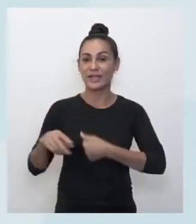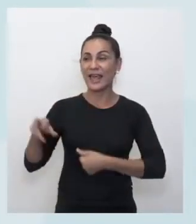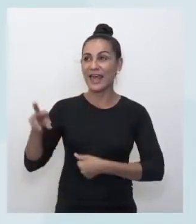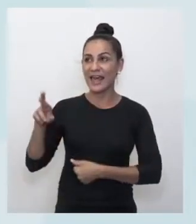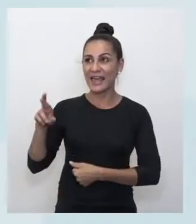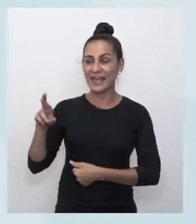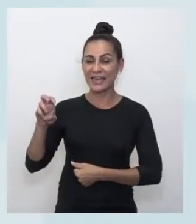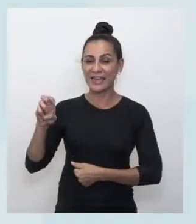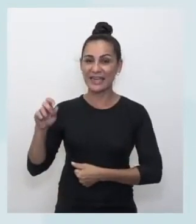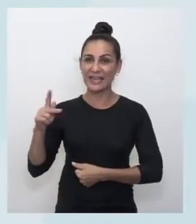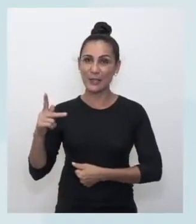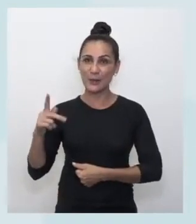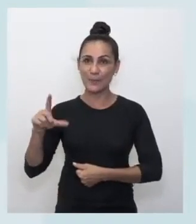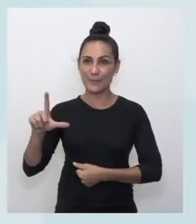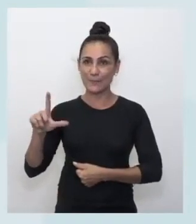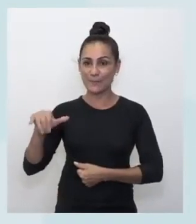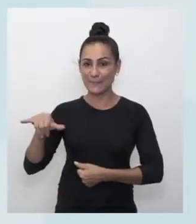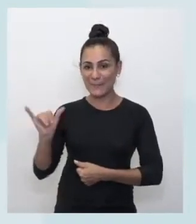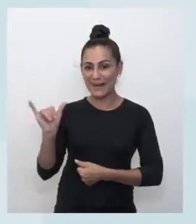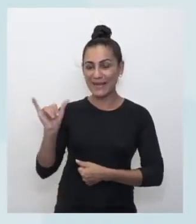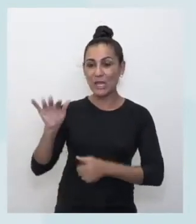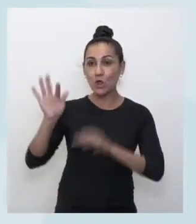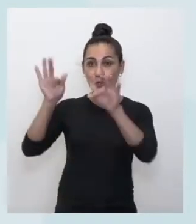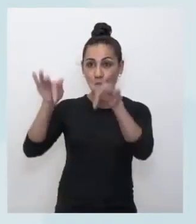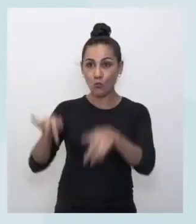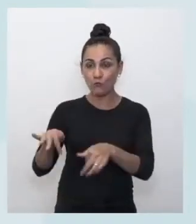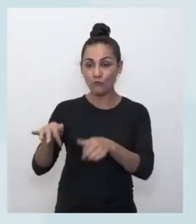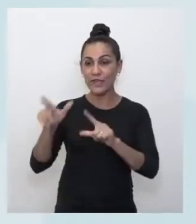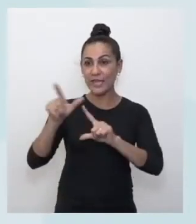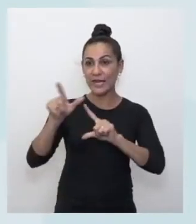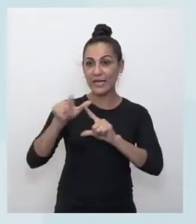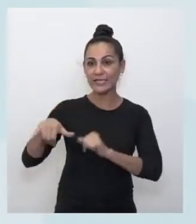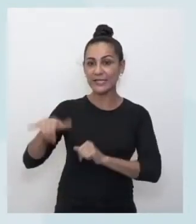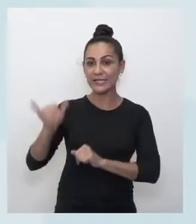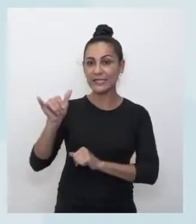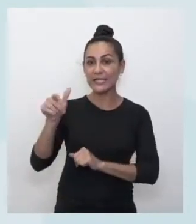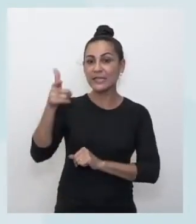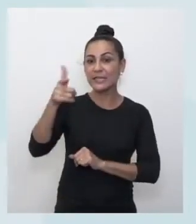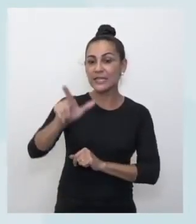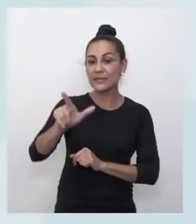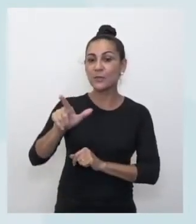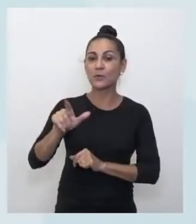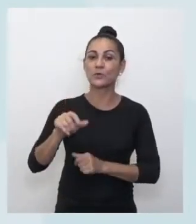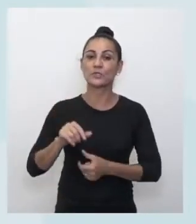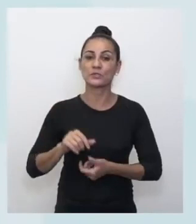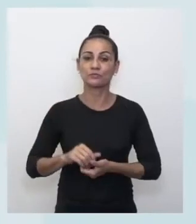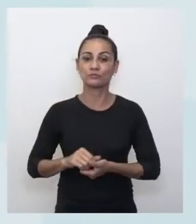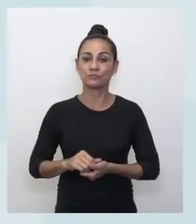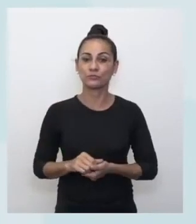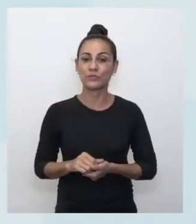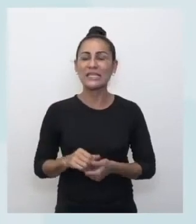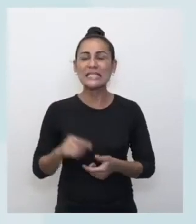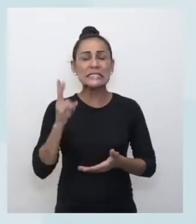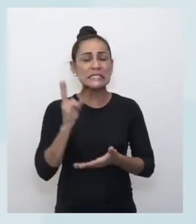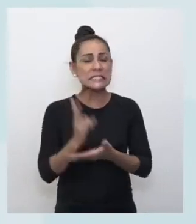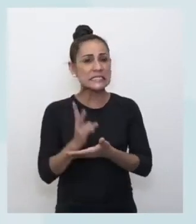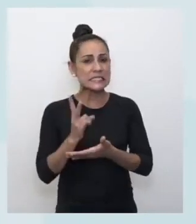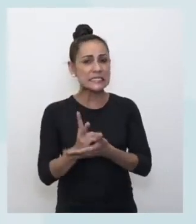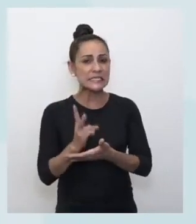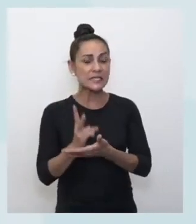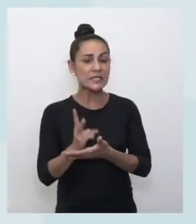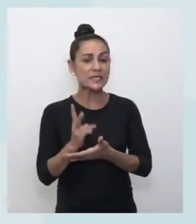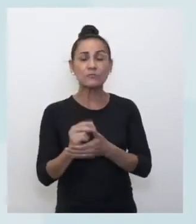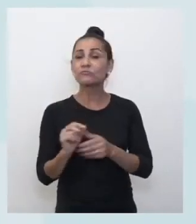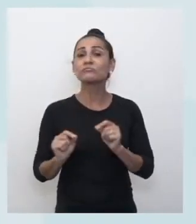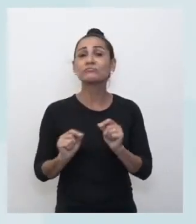reply, que termina em Y depois de uma consoante. Toda vez que isso acontecer, o que vai